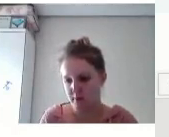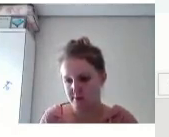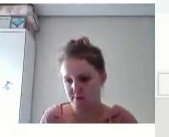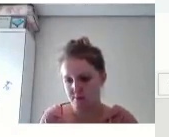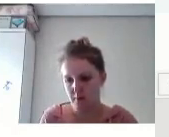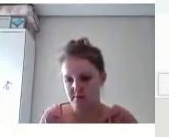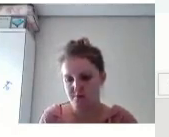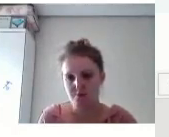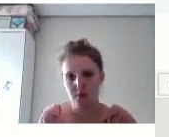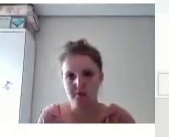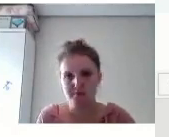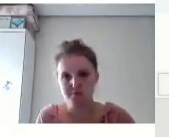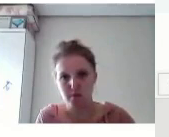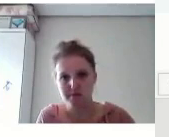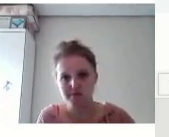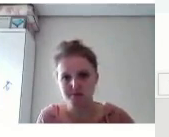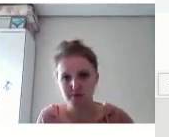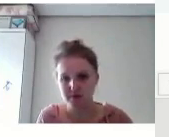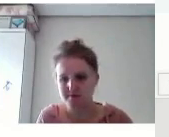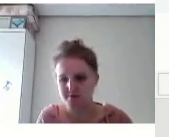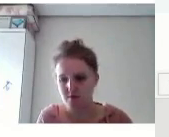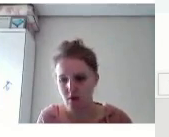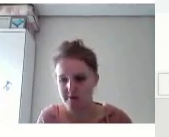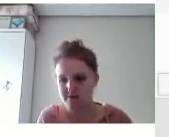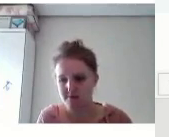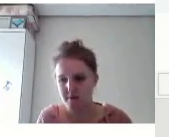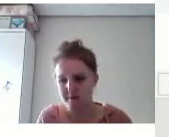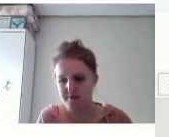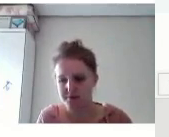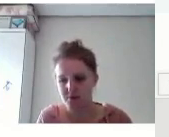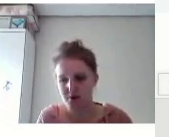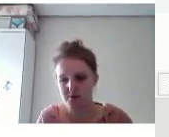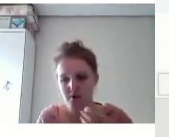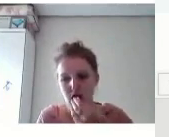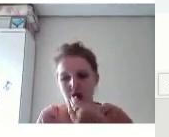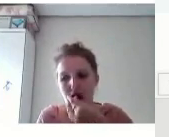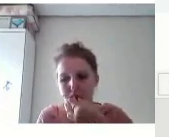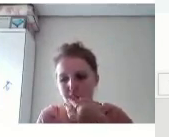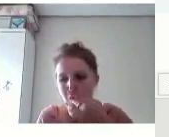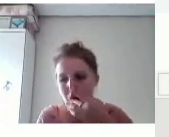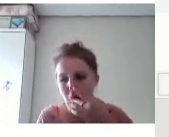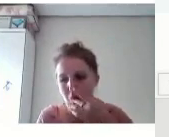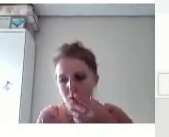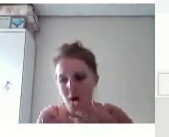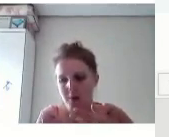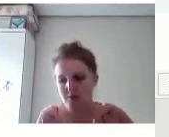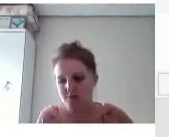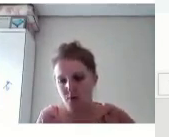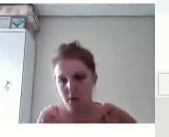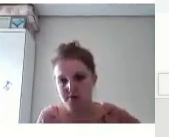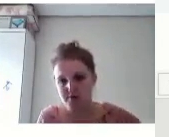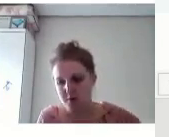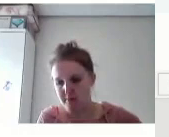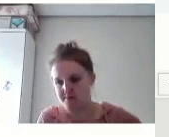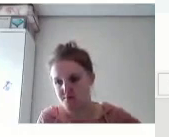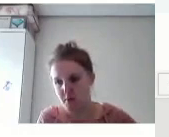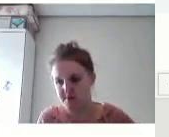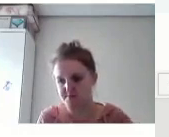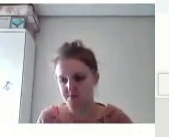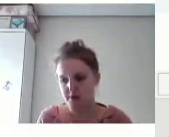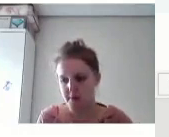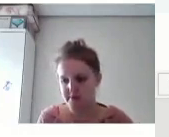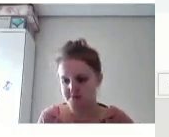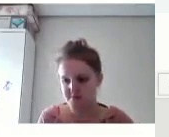relativo ao a coordenada generalizada. Então é só para lembrar como é que a gente constrói hamiltonianos a